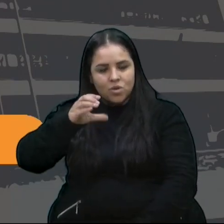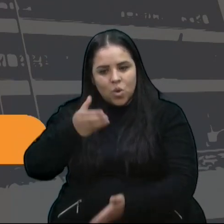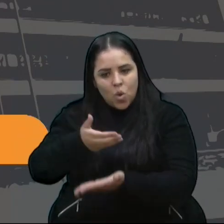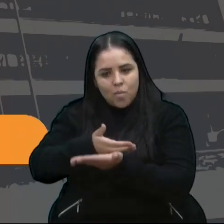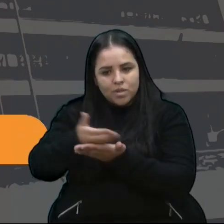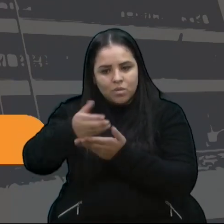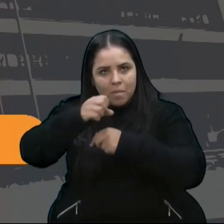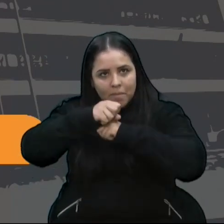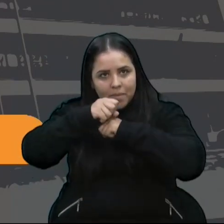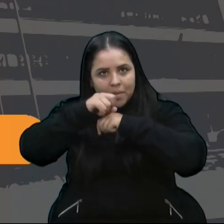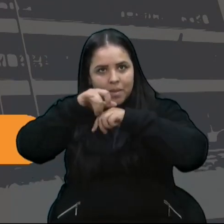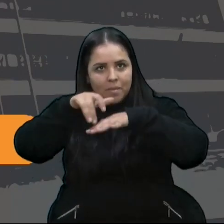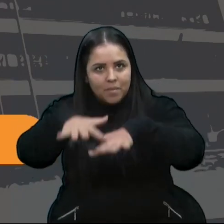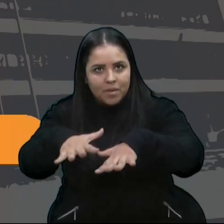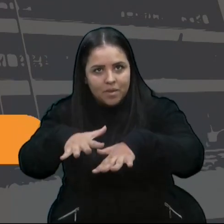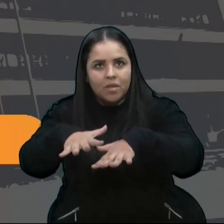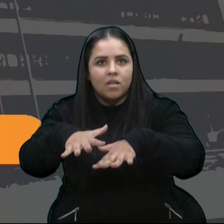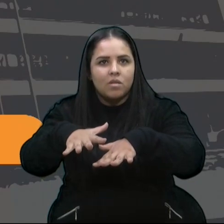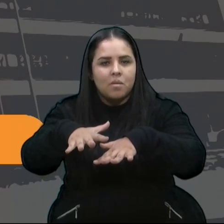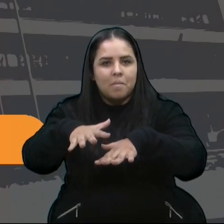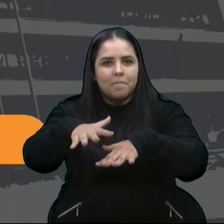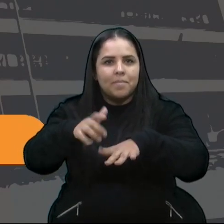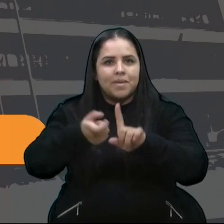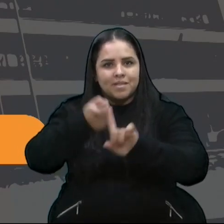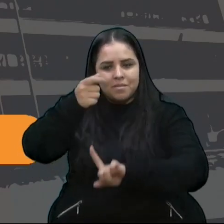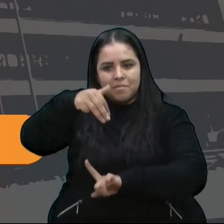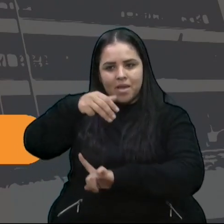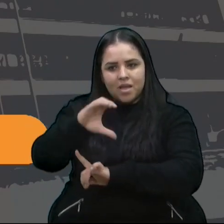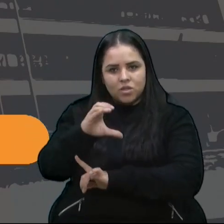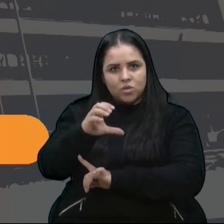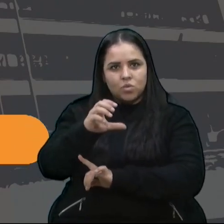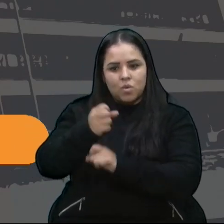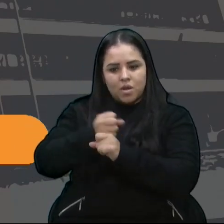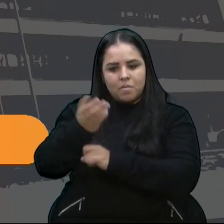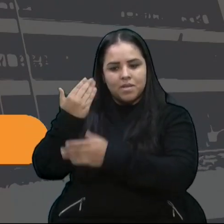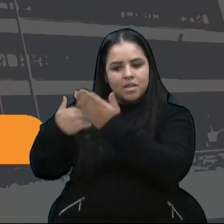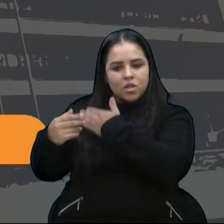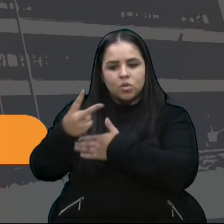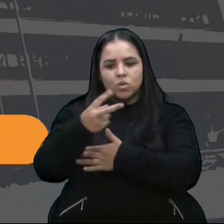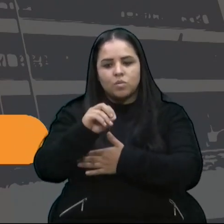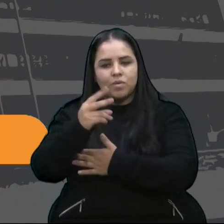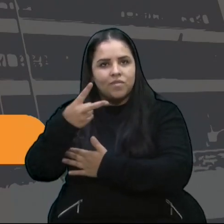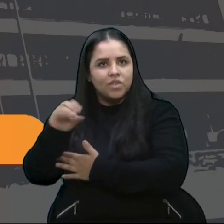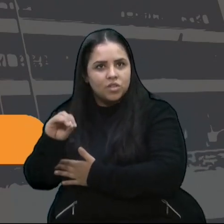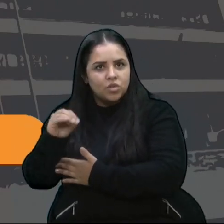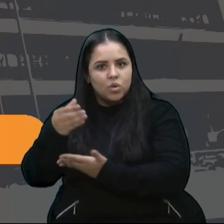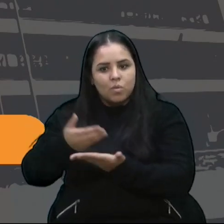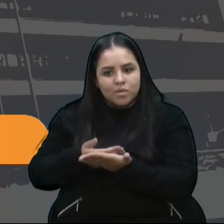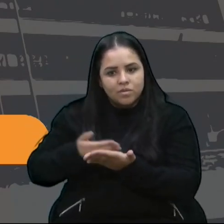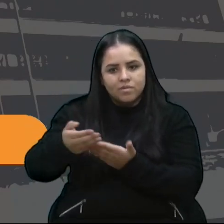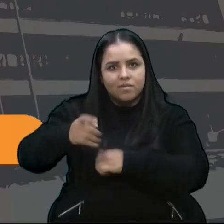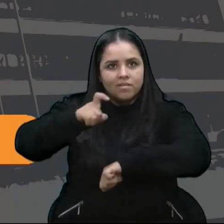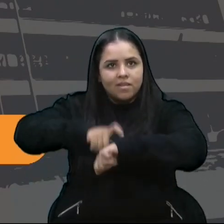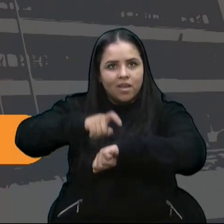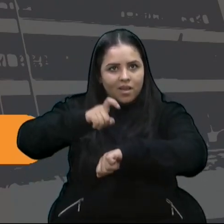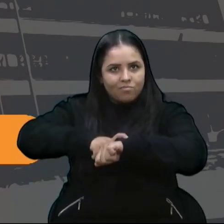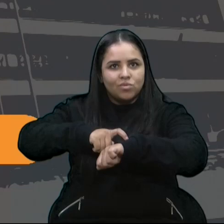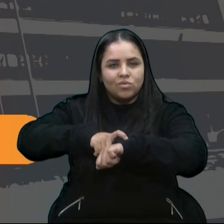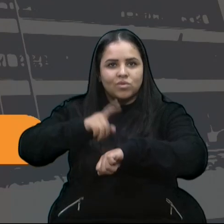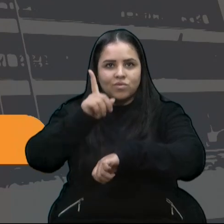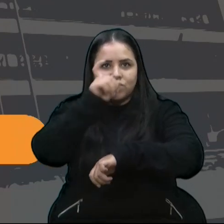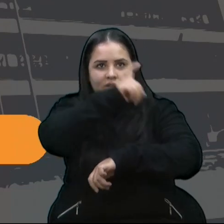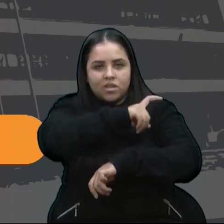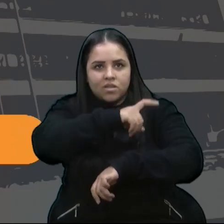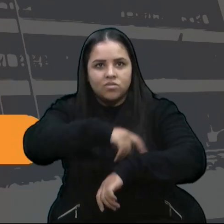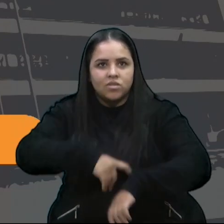a pandemia, né, no mês de março do ano passado, 2020, quando se deflagrou então aquele momento crucial, né, que a